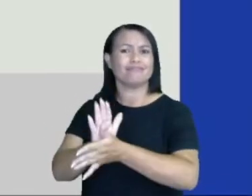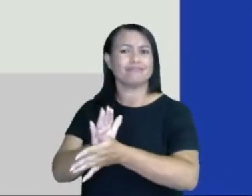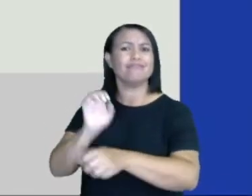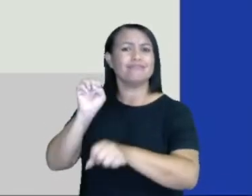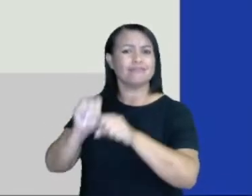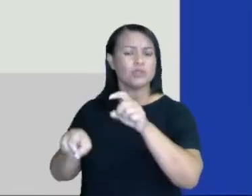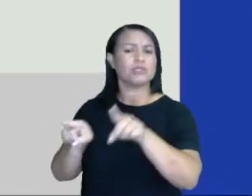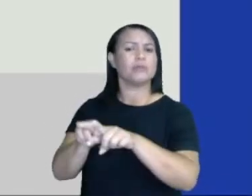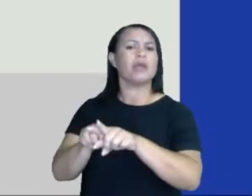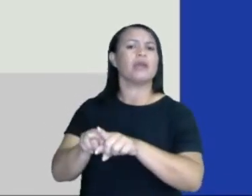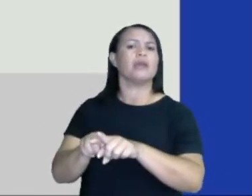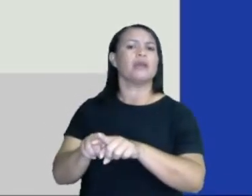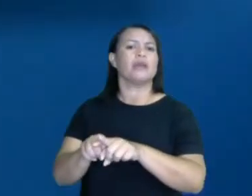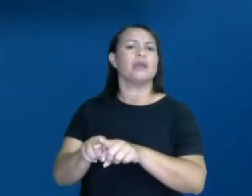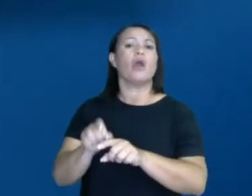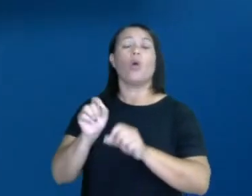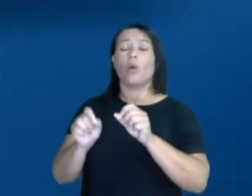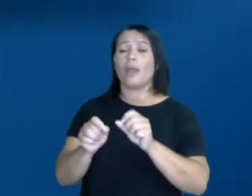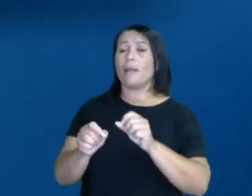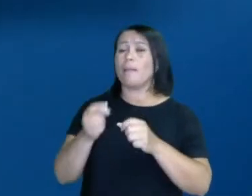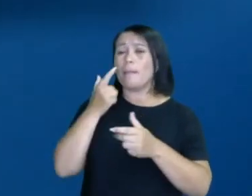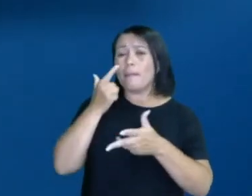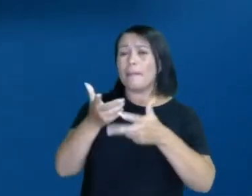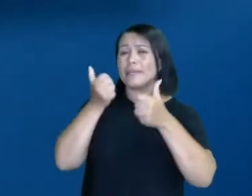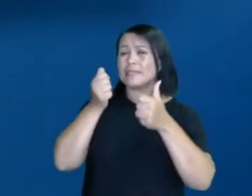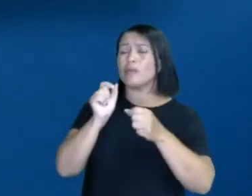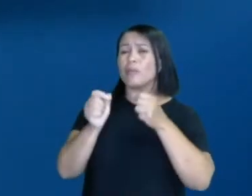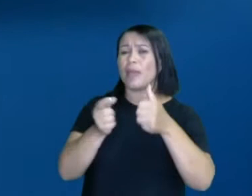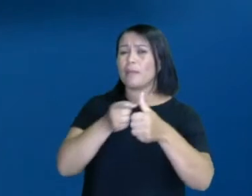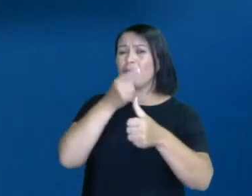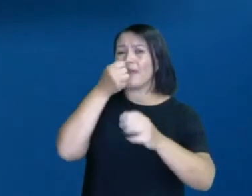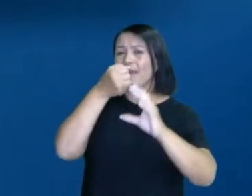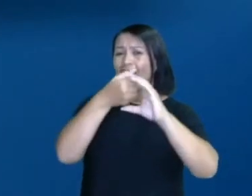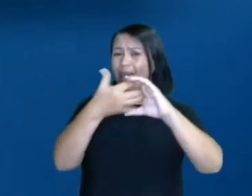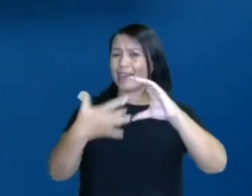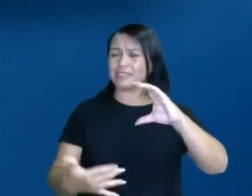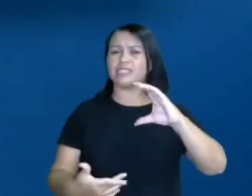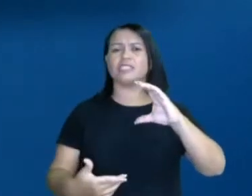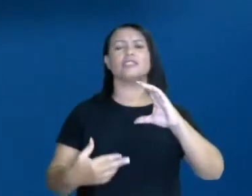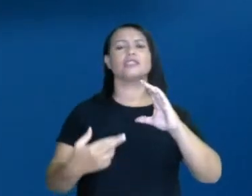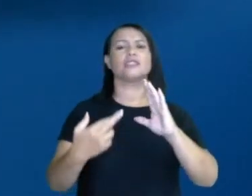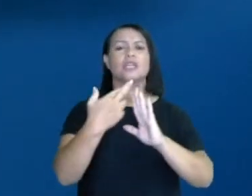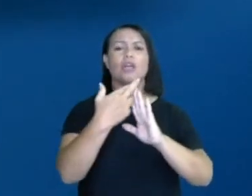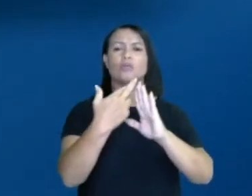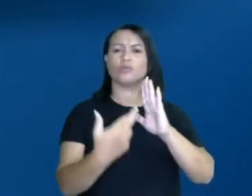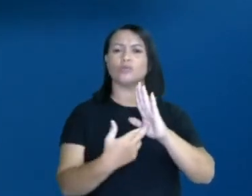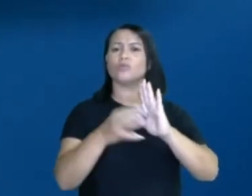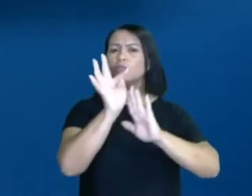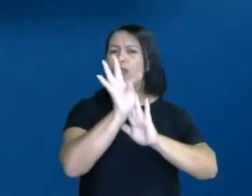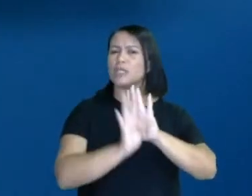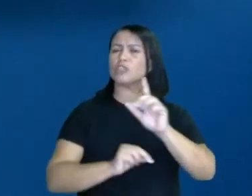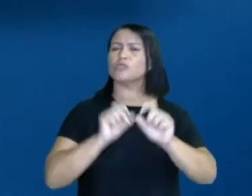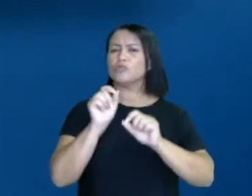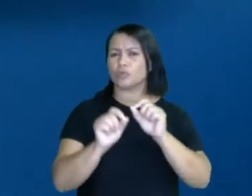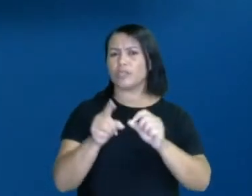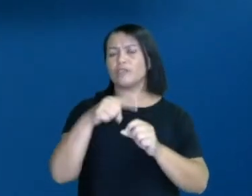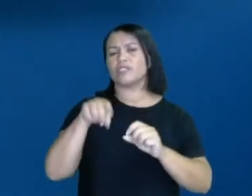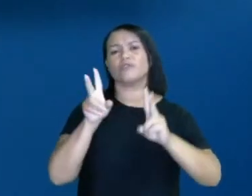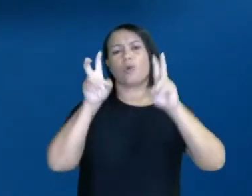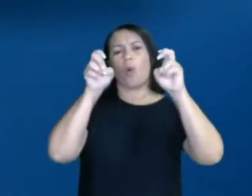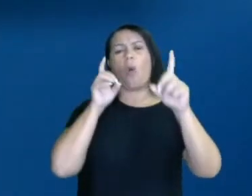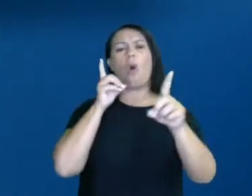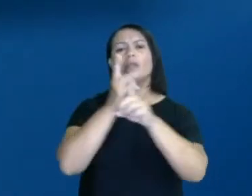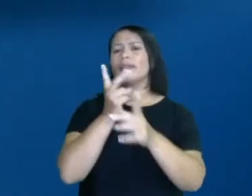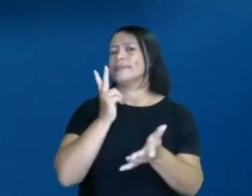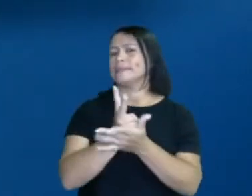dever. Perceba que essa primeira característica dos textos normativos, os temas que vocês vão encontrar são sempre